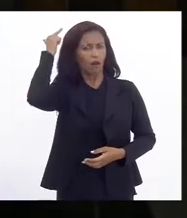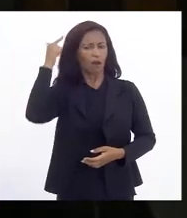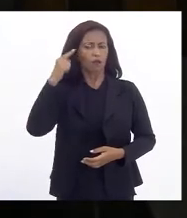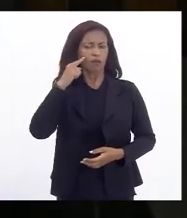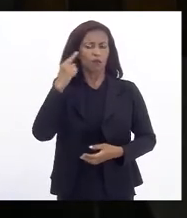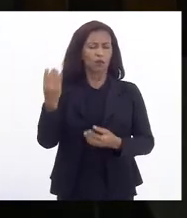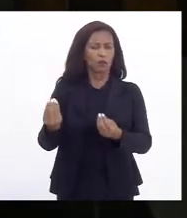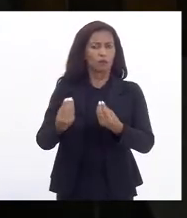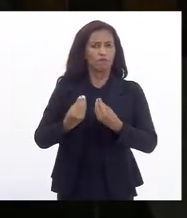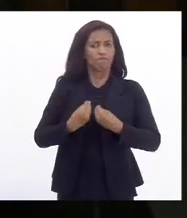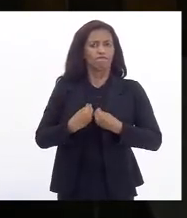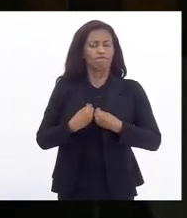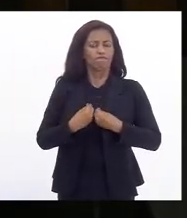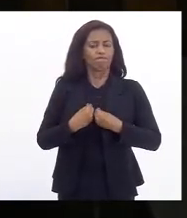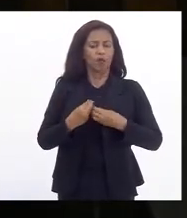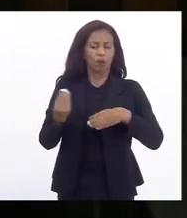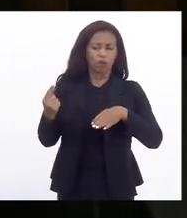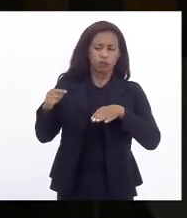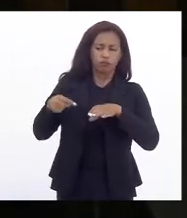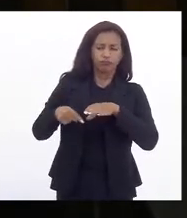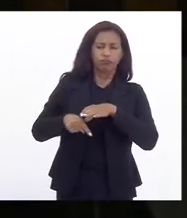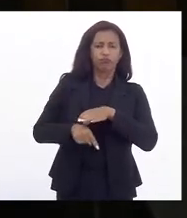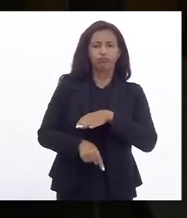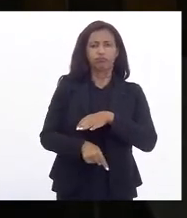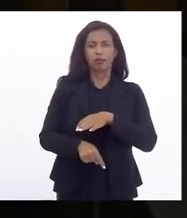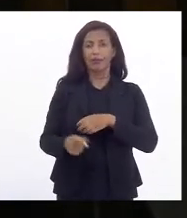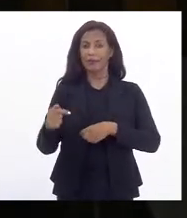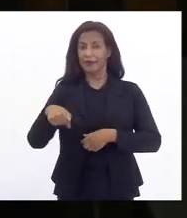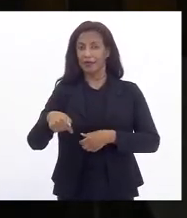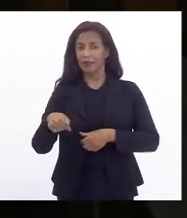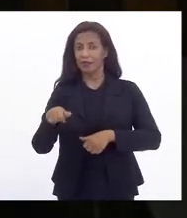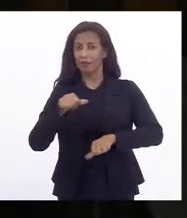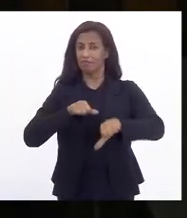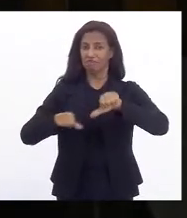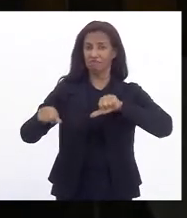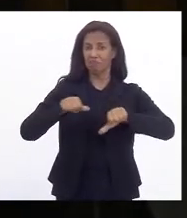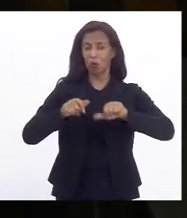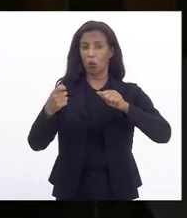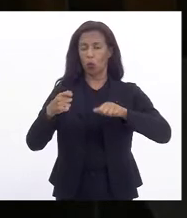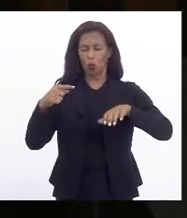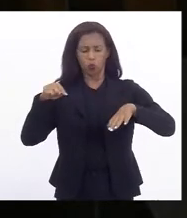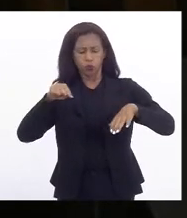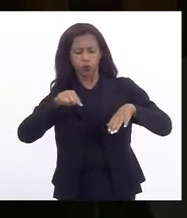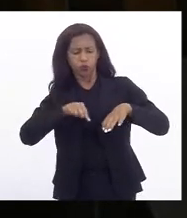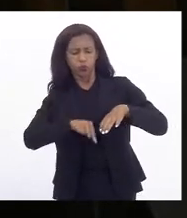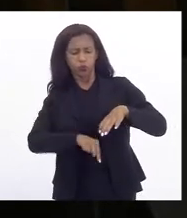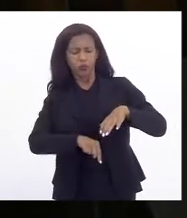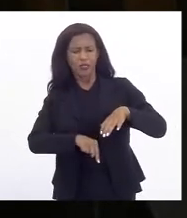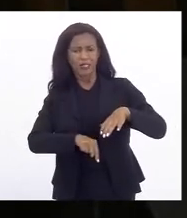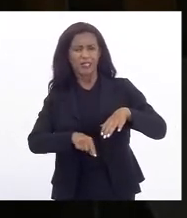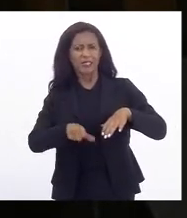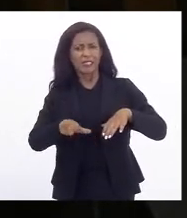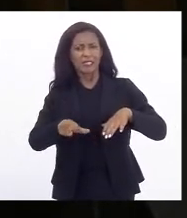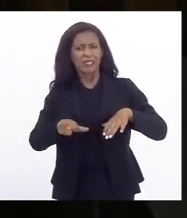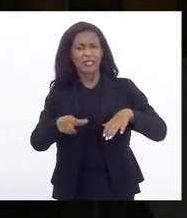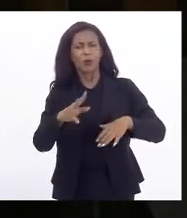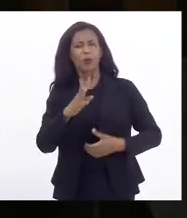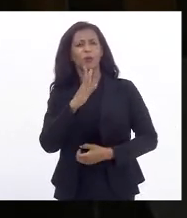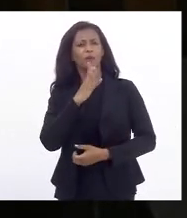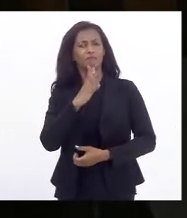permitiu um mergulho e aqui sem trocadilho né é o mergulho em Águas